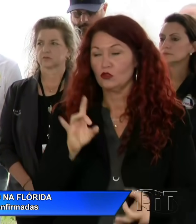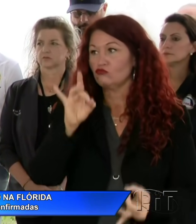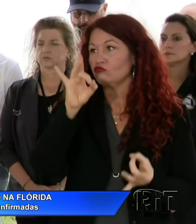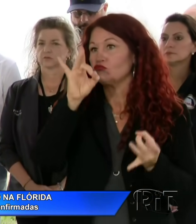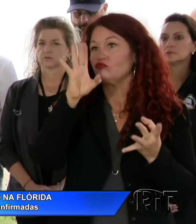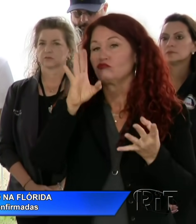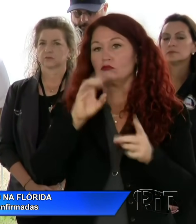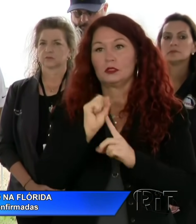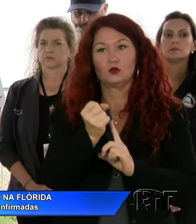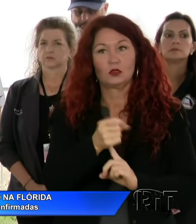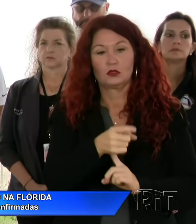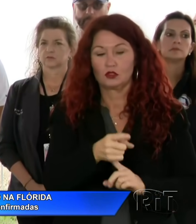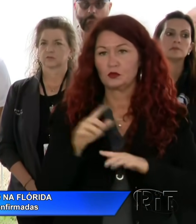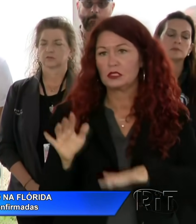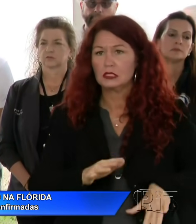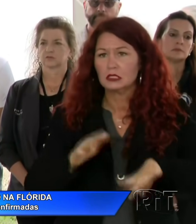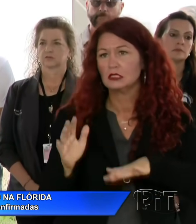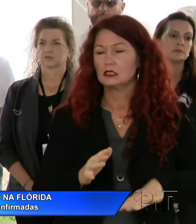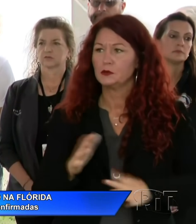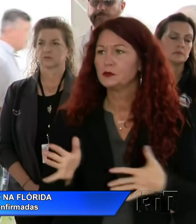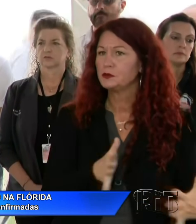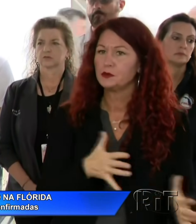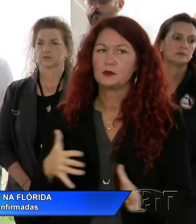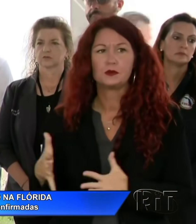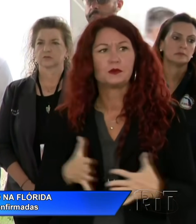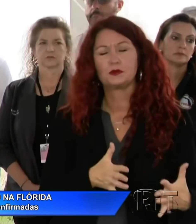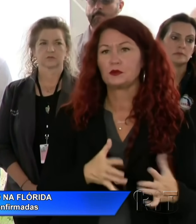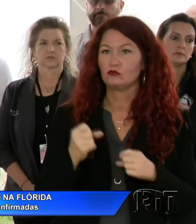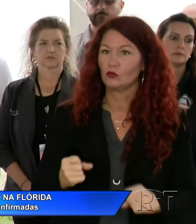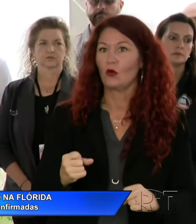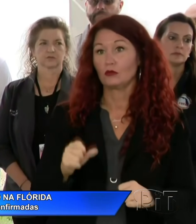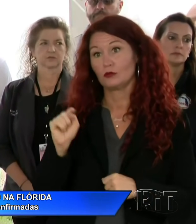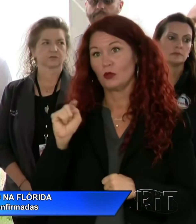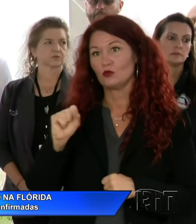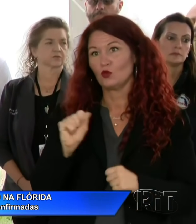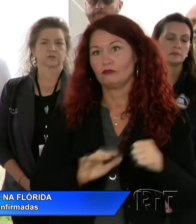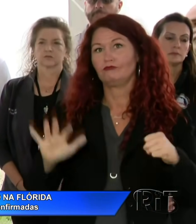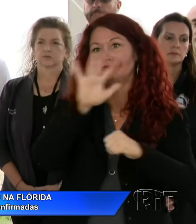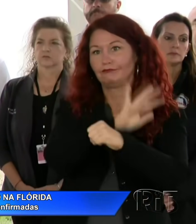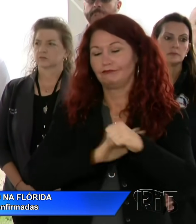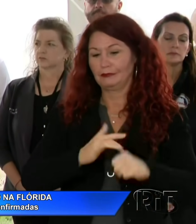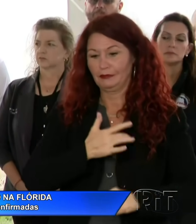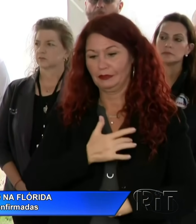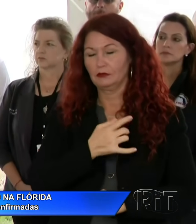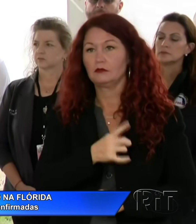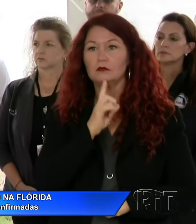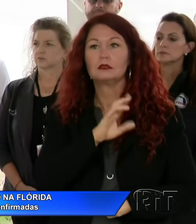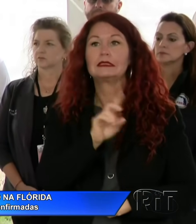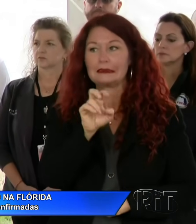meio à chuva e vento. Socorristas pararam brevemente em função de relâmpagos, o que é legalmente exigido.